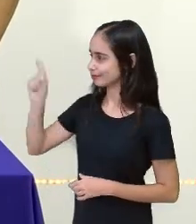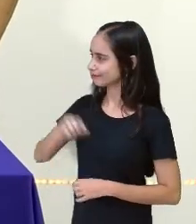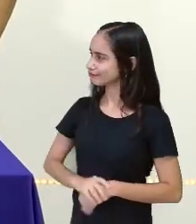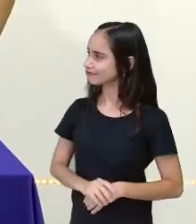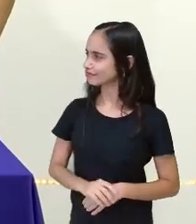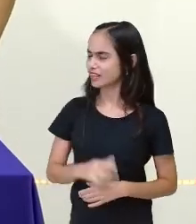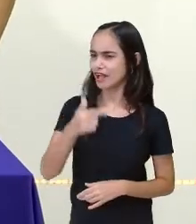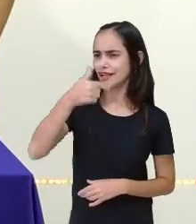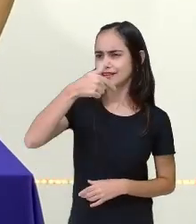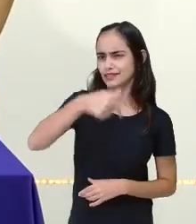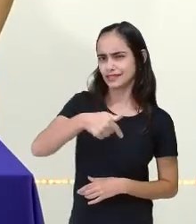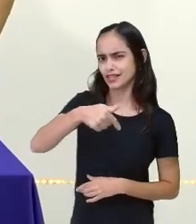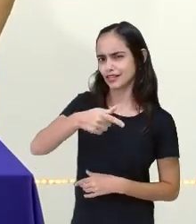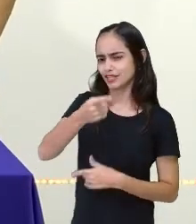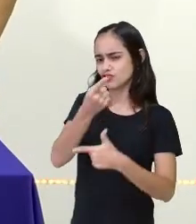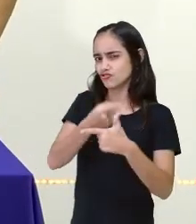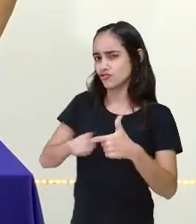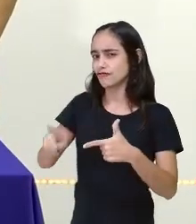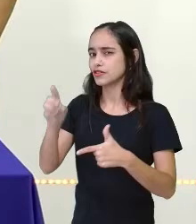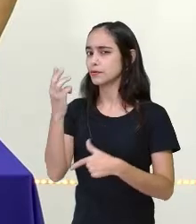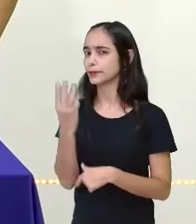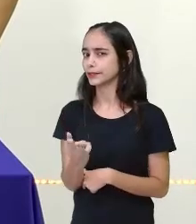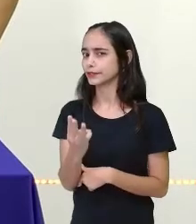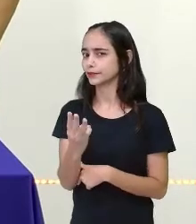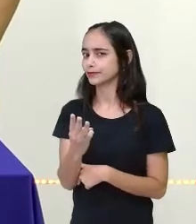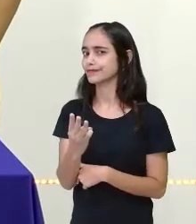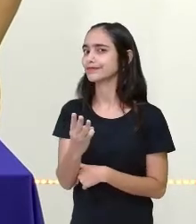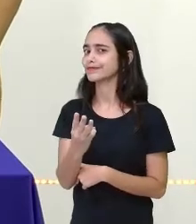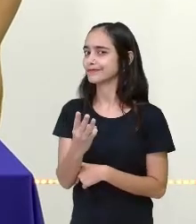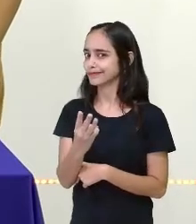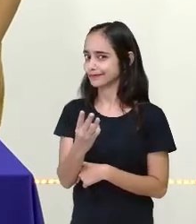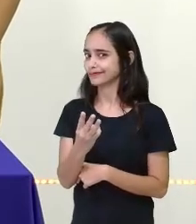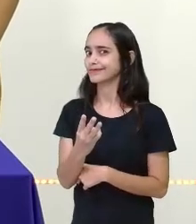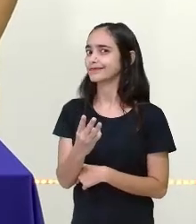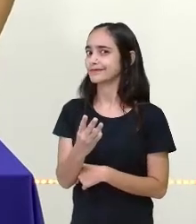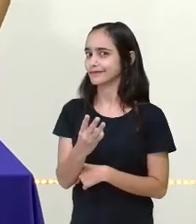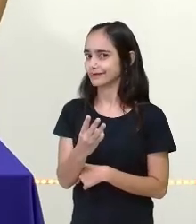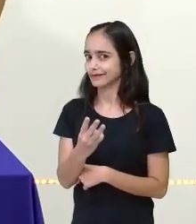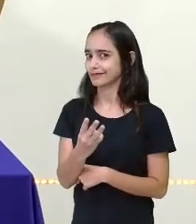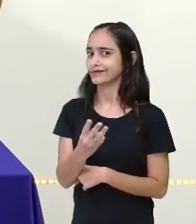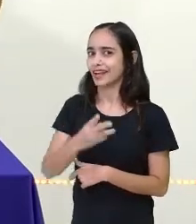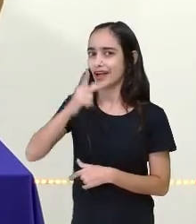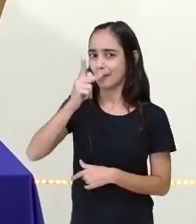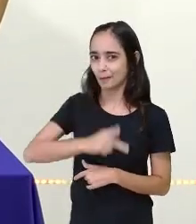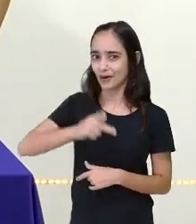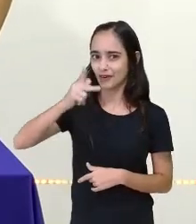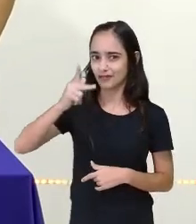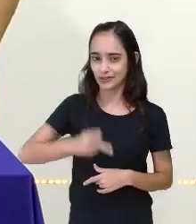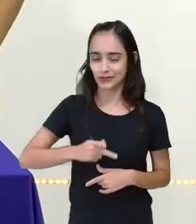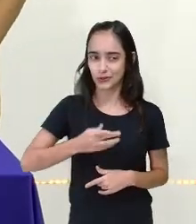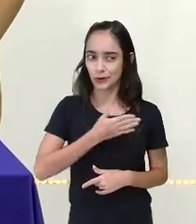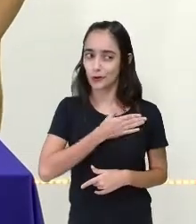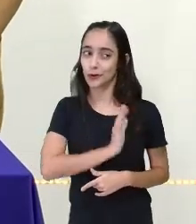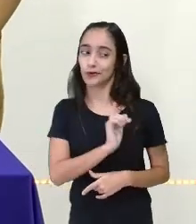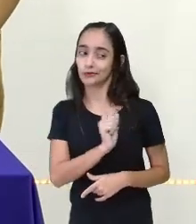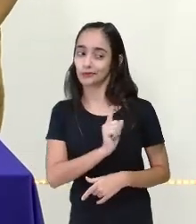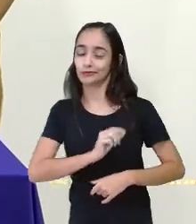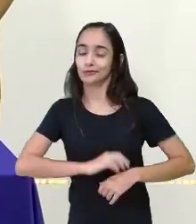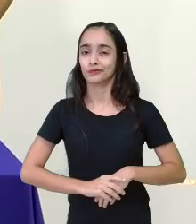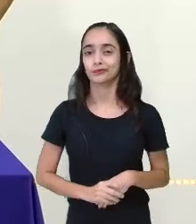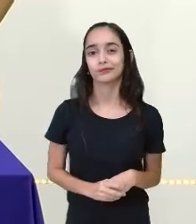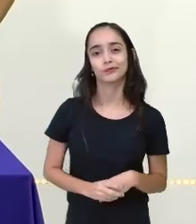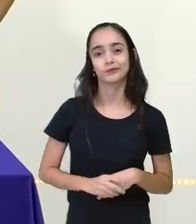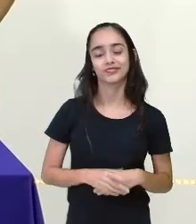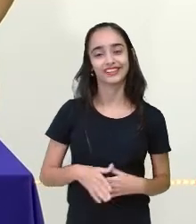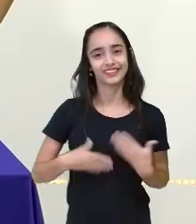7 dividido por 3. O professor Esther não gostou. Então,